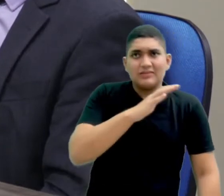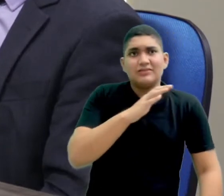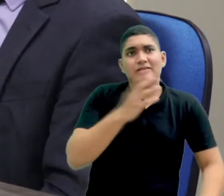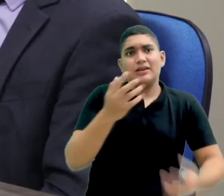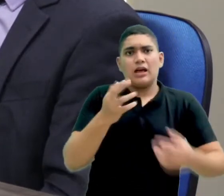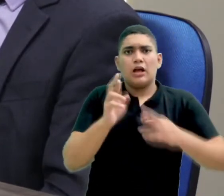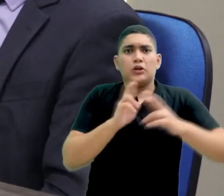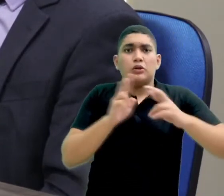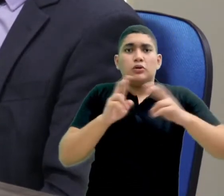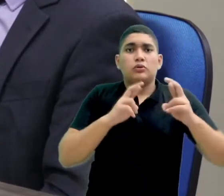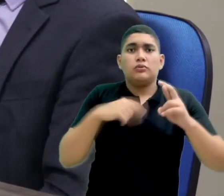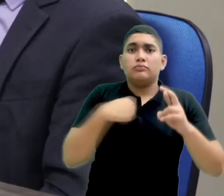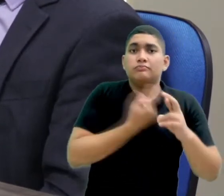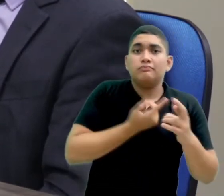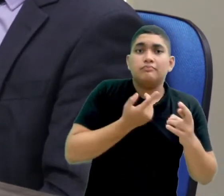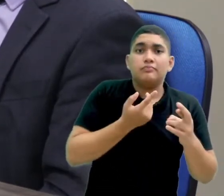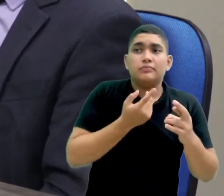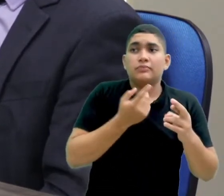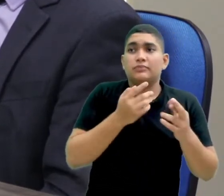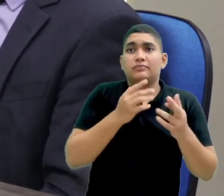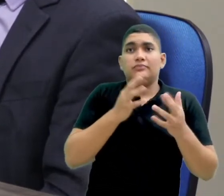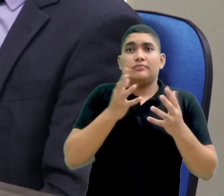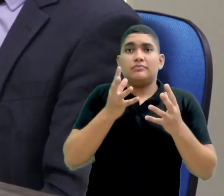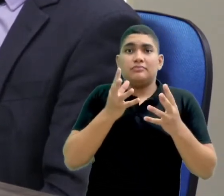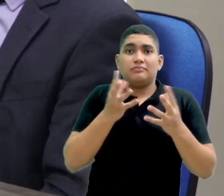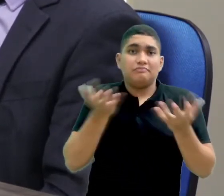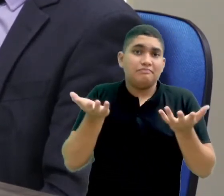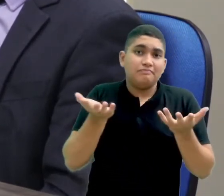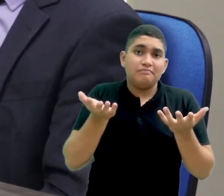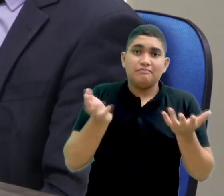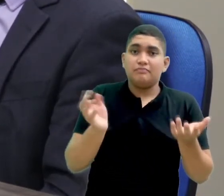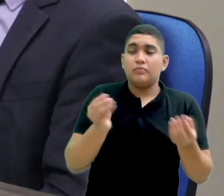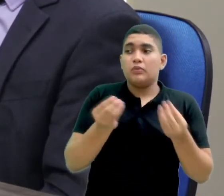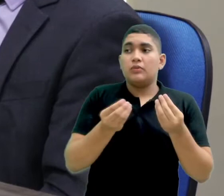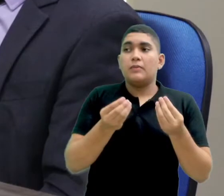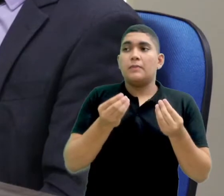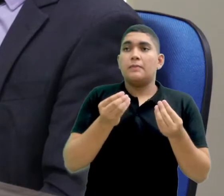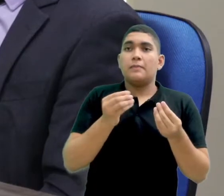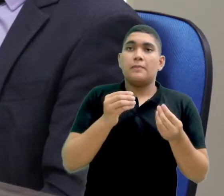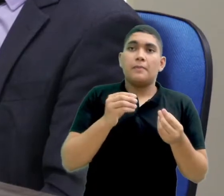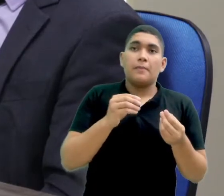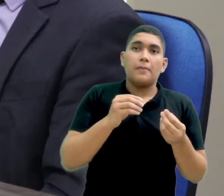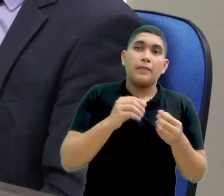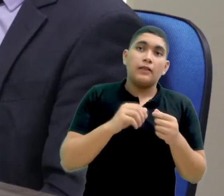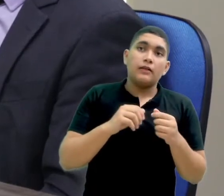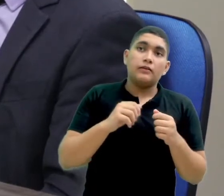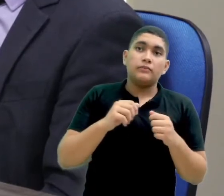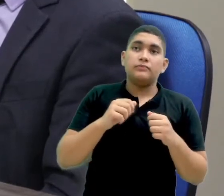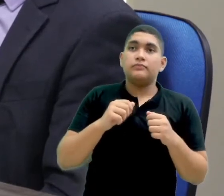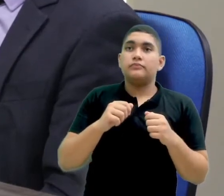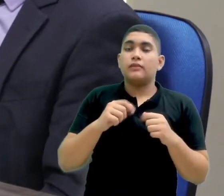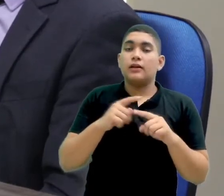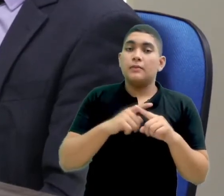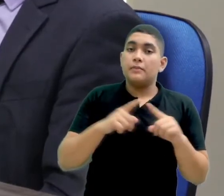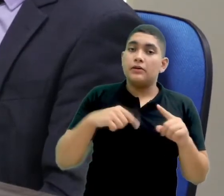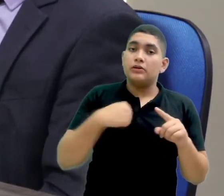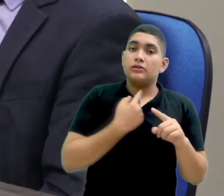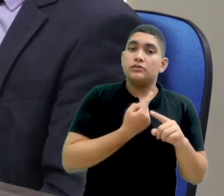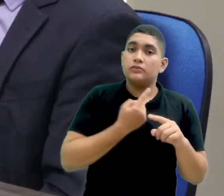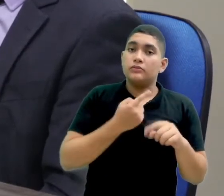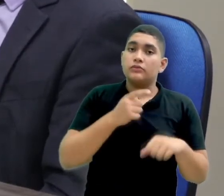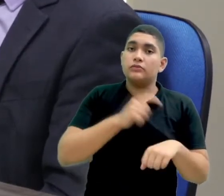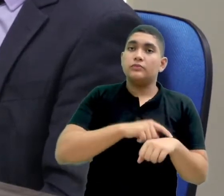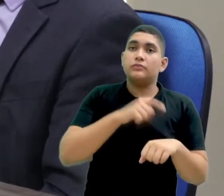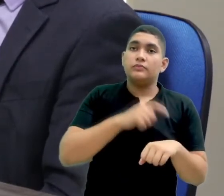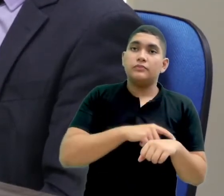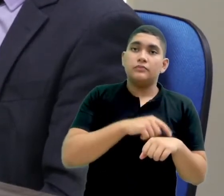relação. Porque quando nós vamos olhar o contexto da questão das ofertas no culto a Deus, que é uma coisa desde o